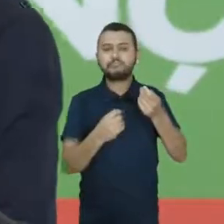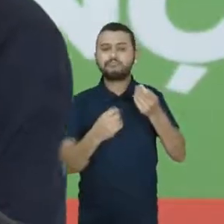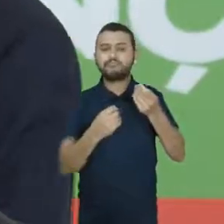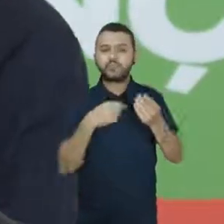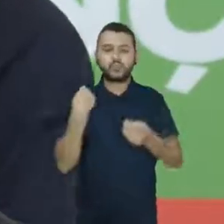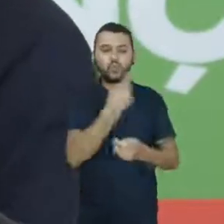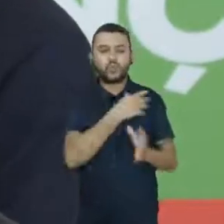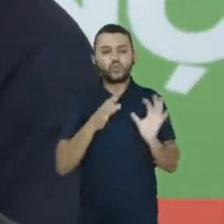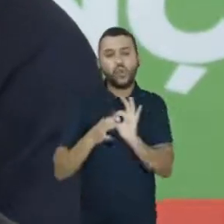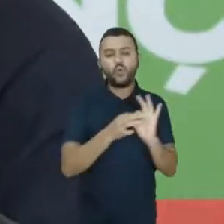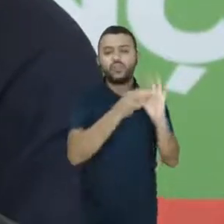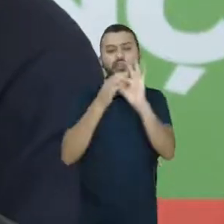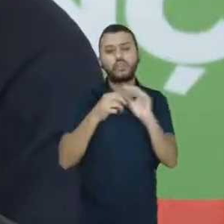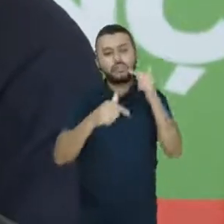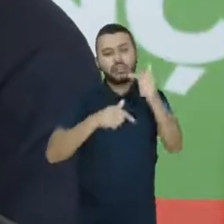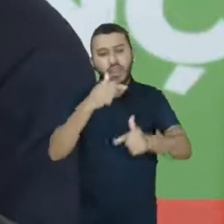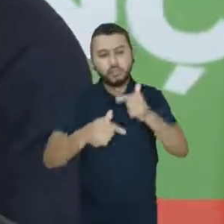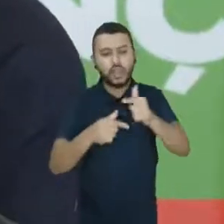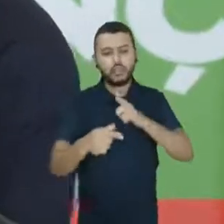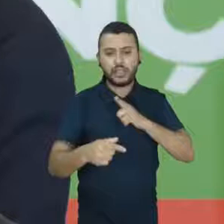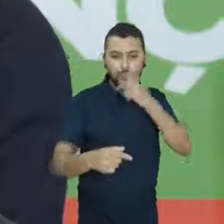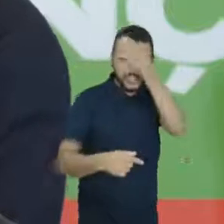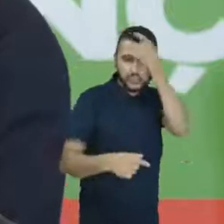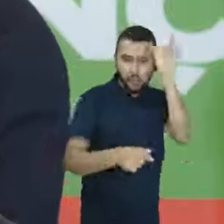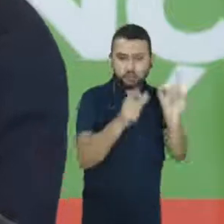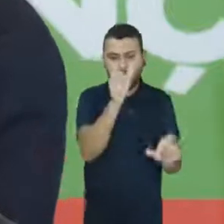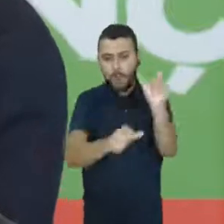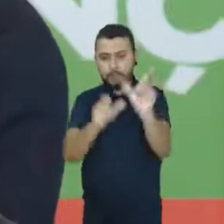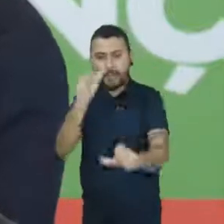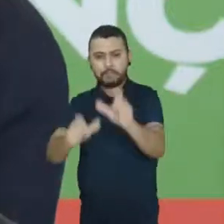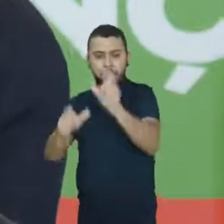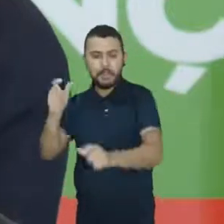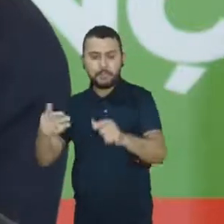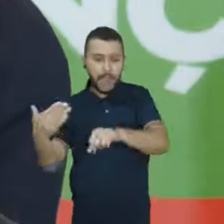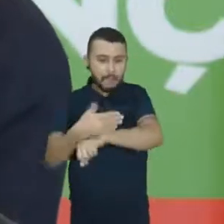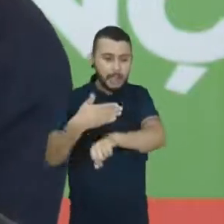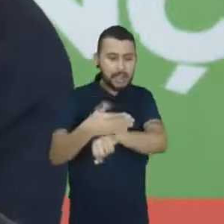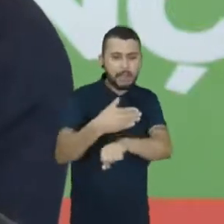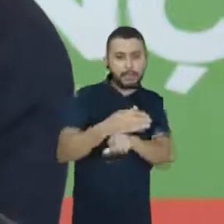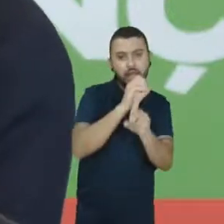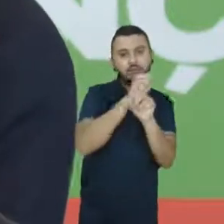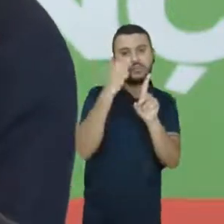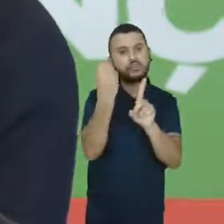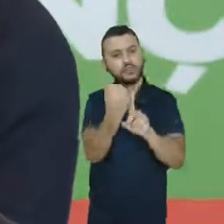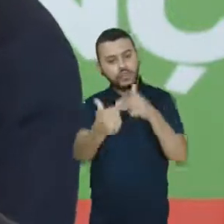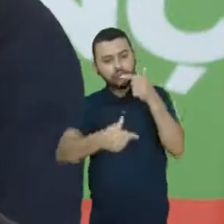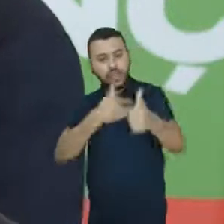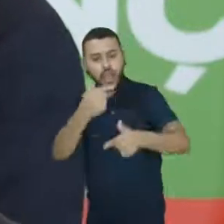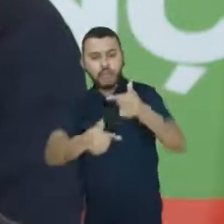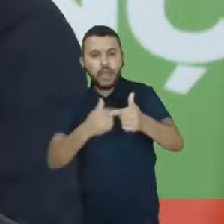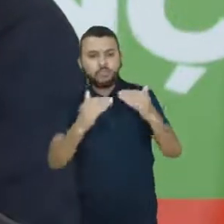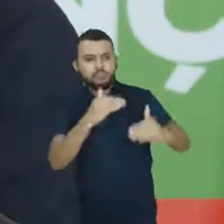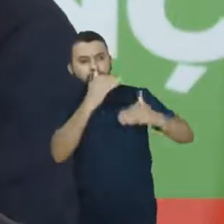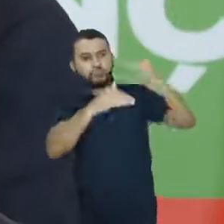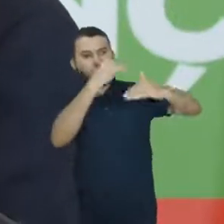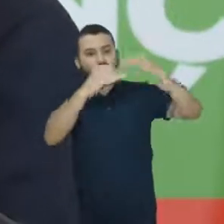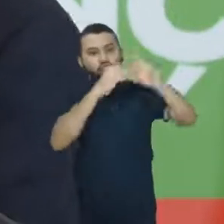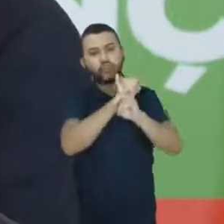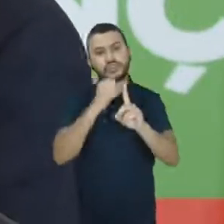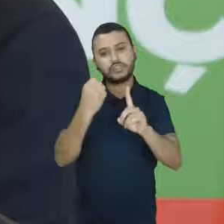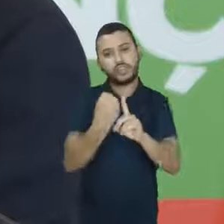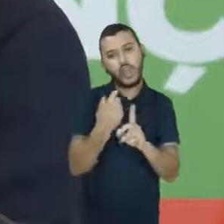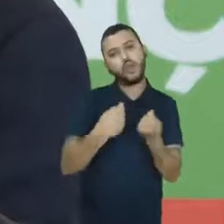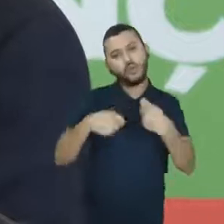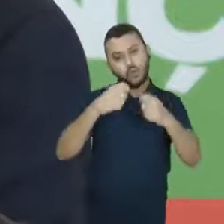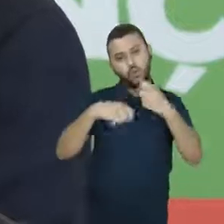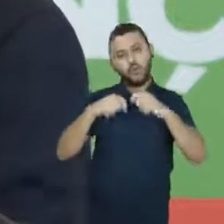com tanta participação, com a participação da sociedade num Conselho de Desenvolvimento Social e Econômico, em que